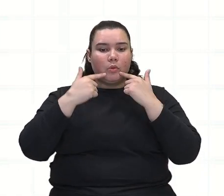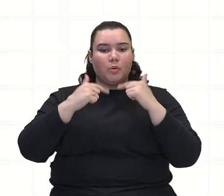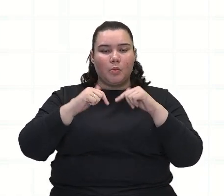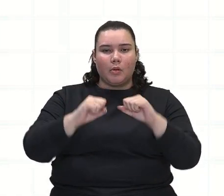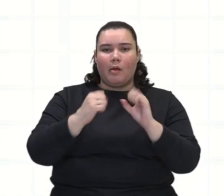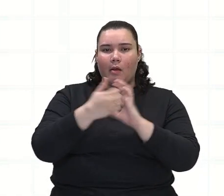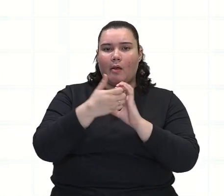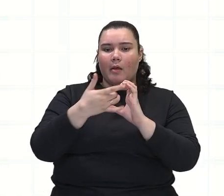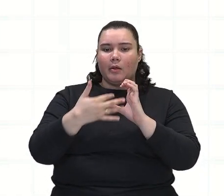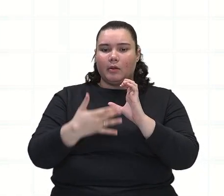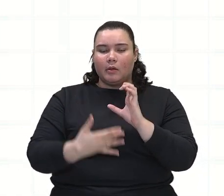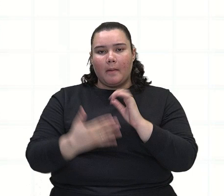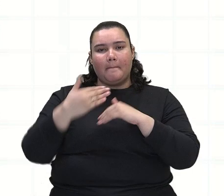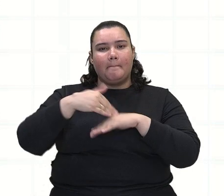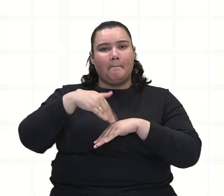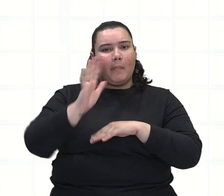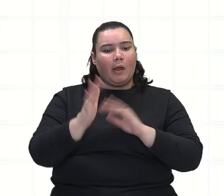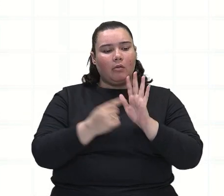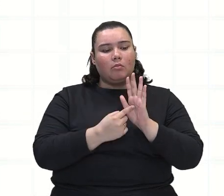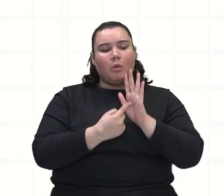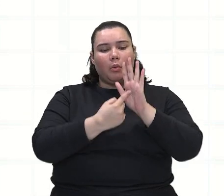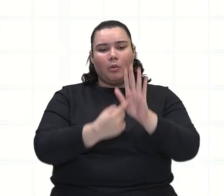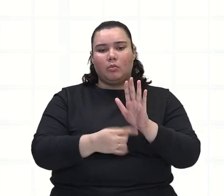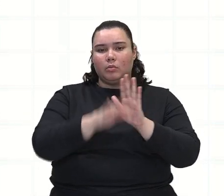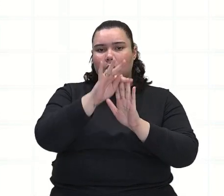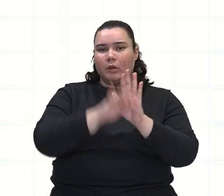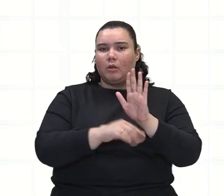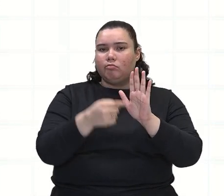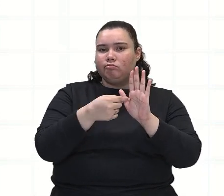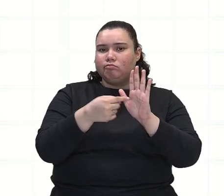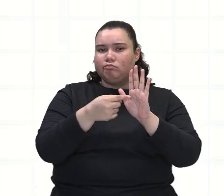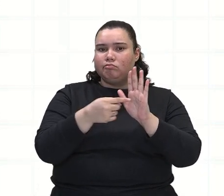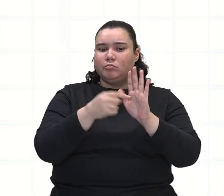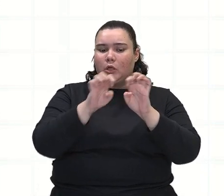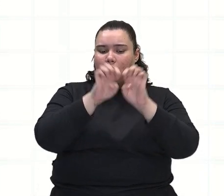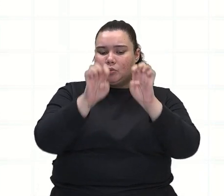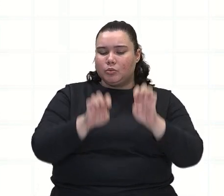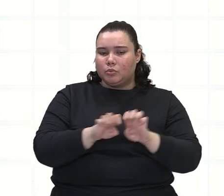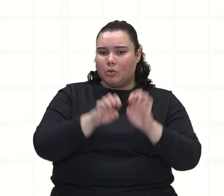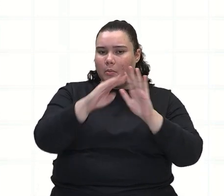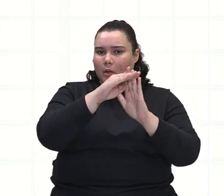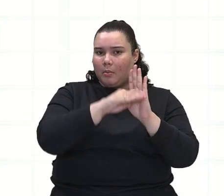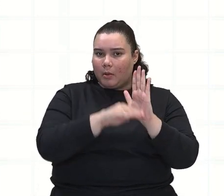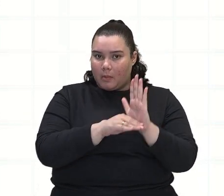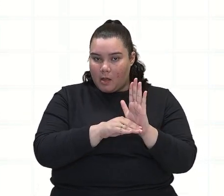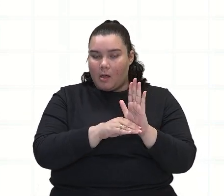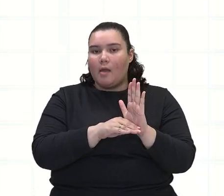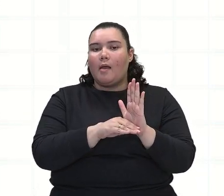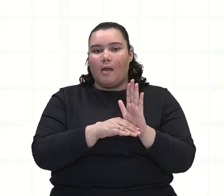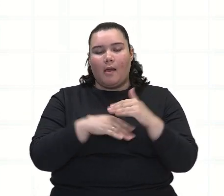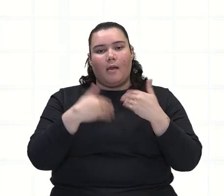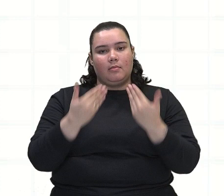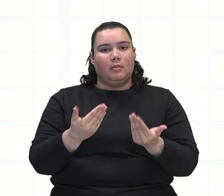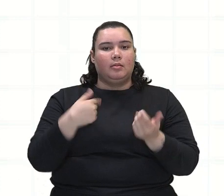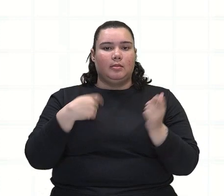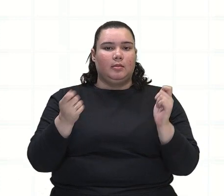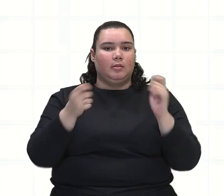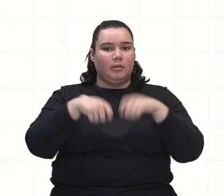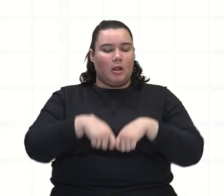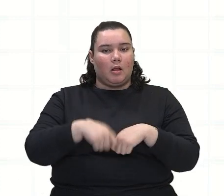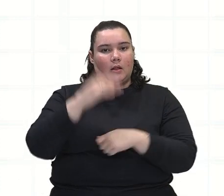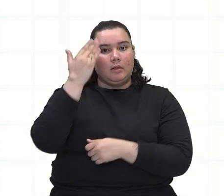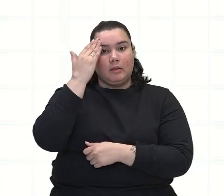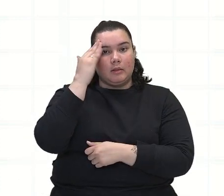aspectos linguísticos que mais aparecem na estrutura desse texto. Então, olhando para isso, eu posso